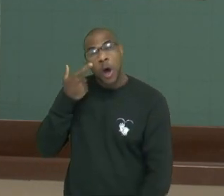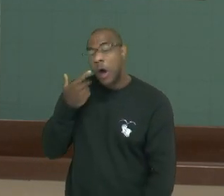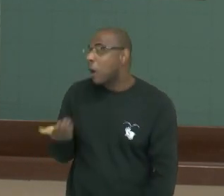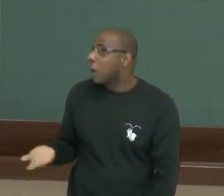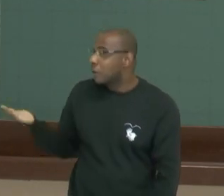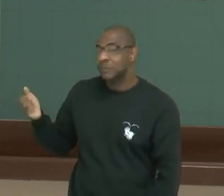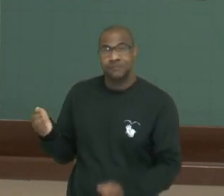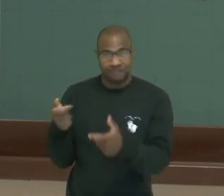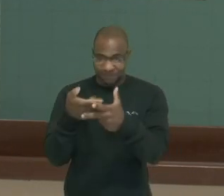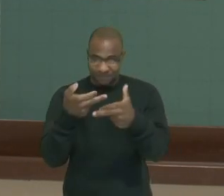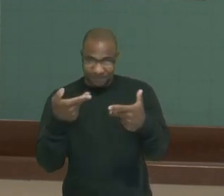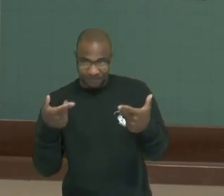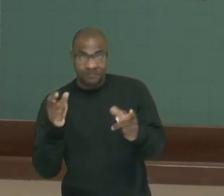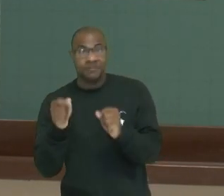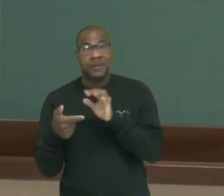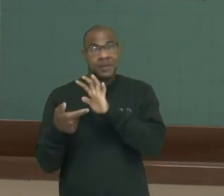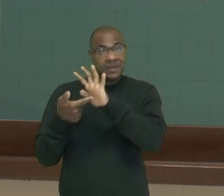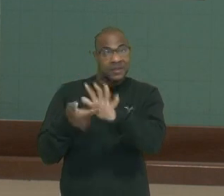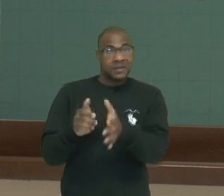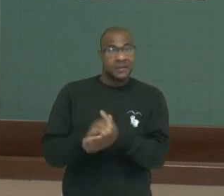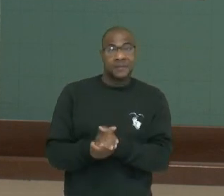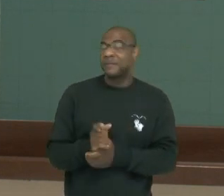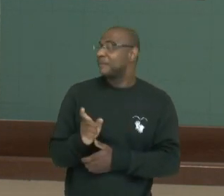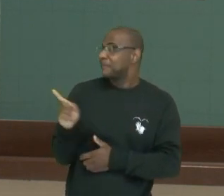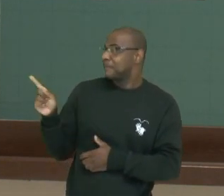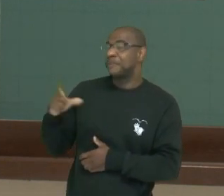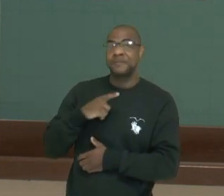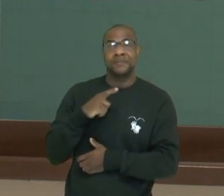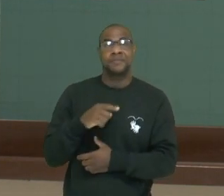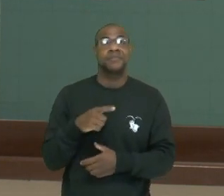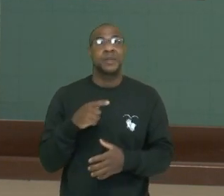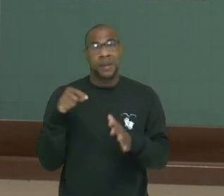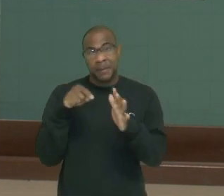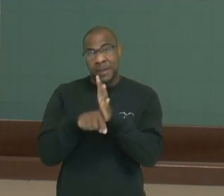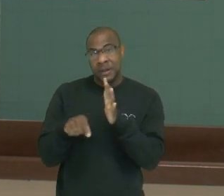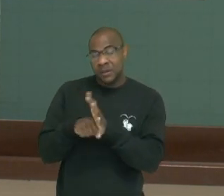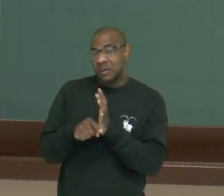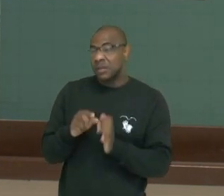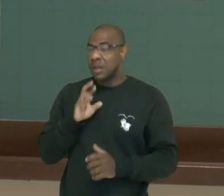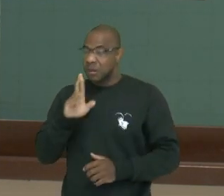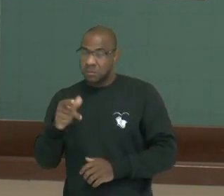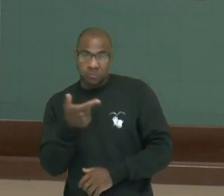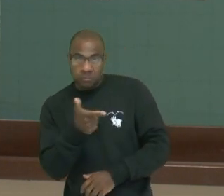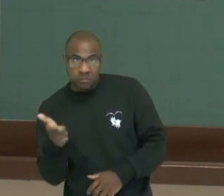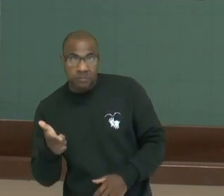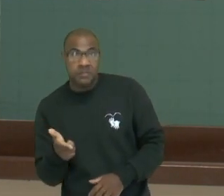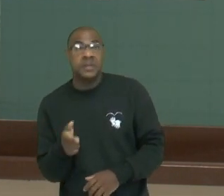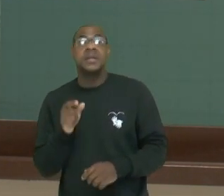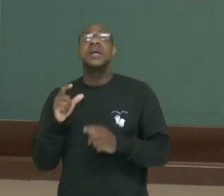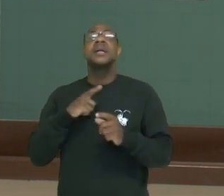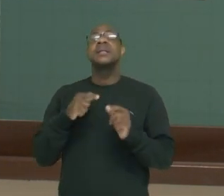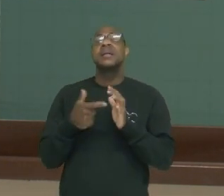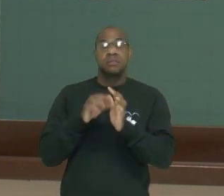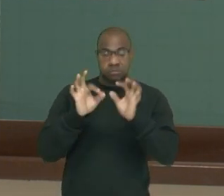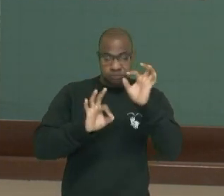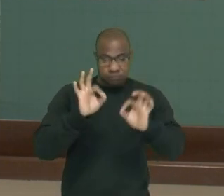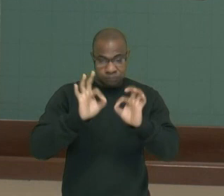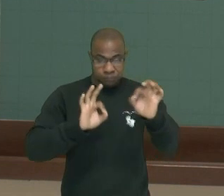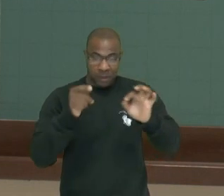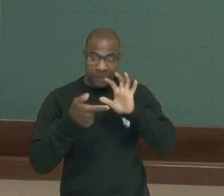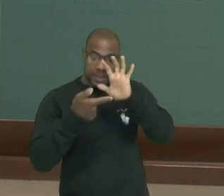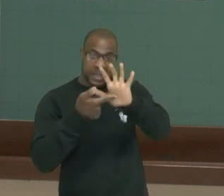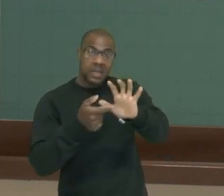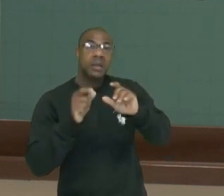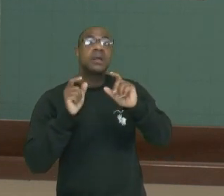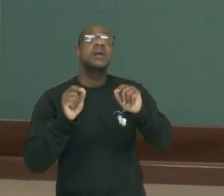os elementos dessa apresentação. Não temos ainda nenhuma pergunta, nenhuma resposta. Quem formulou essa